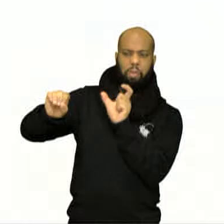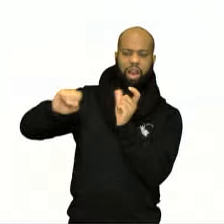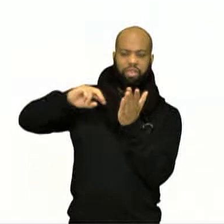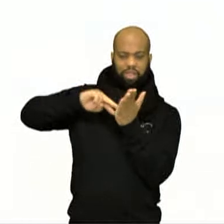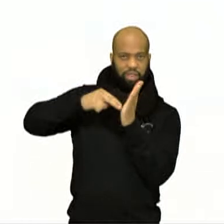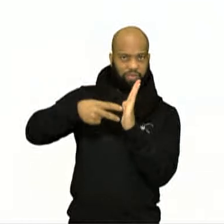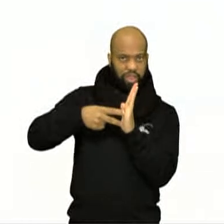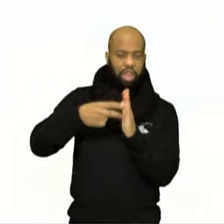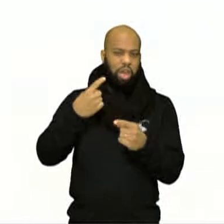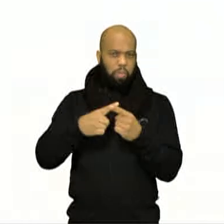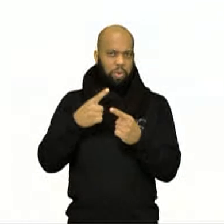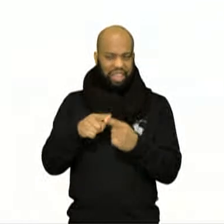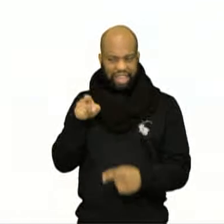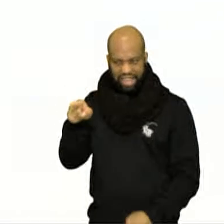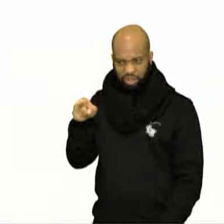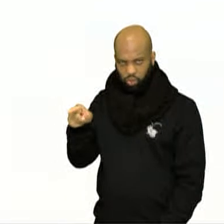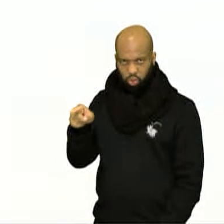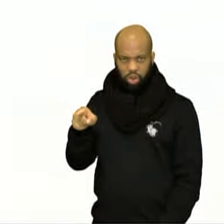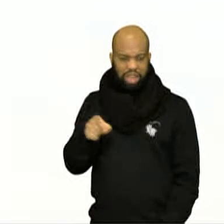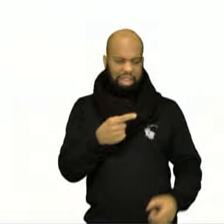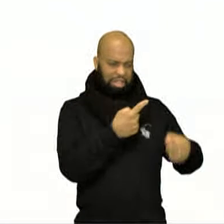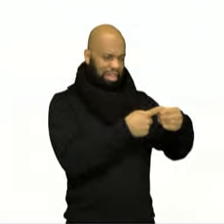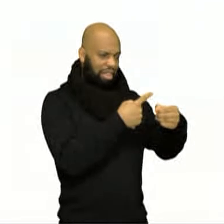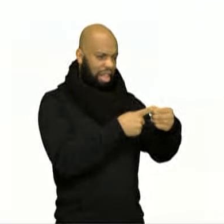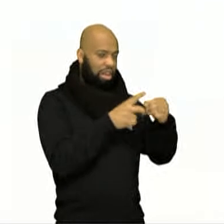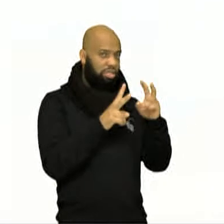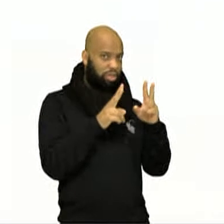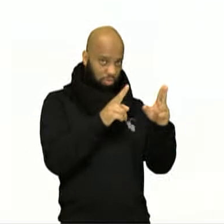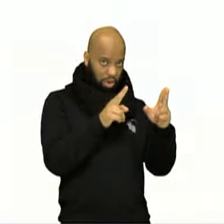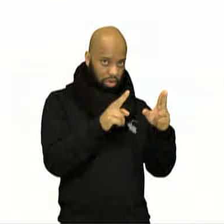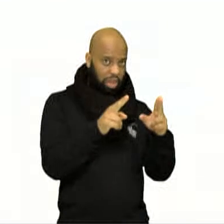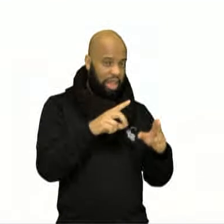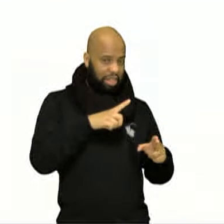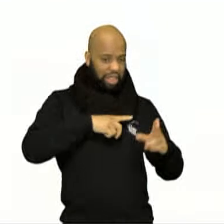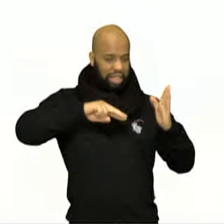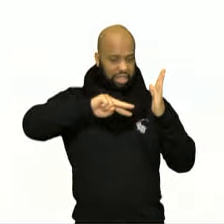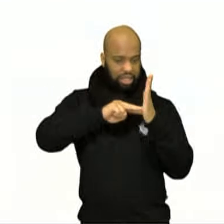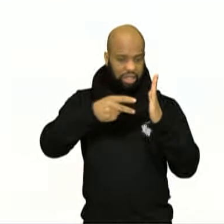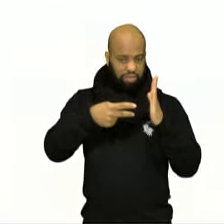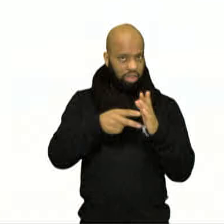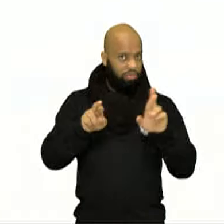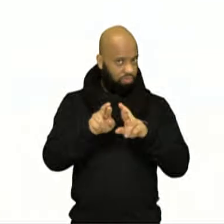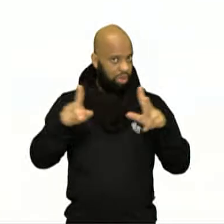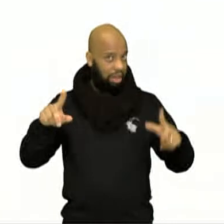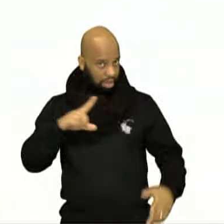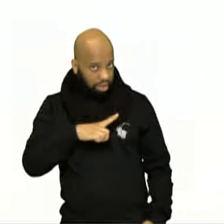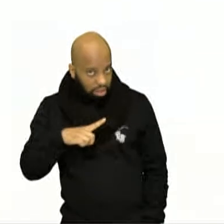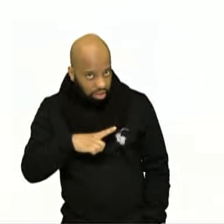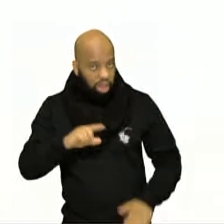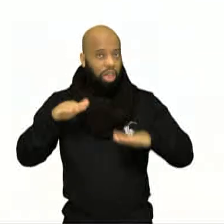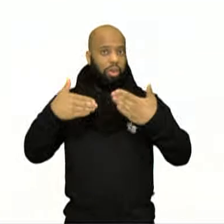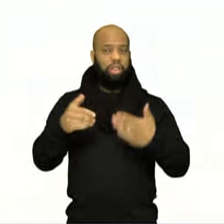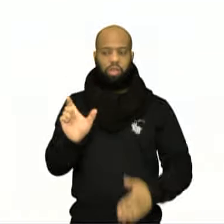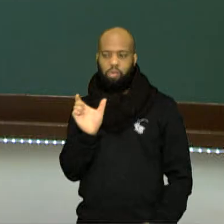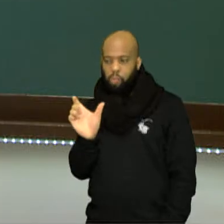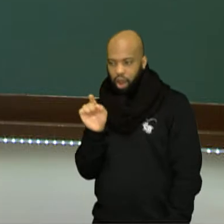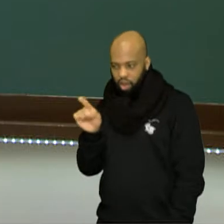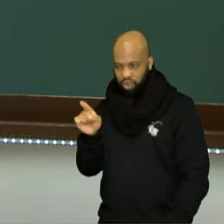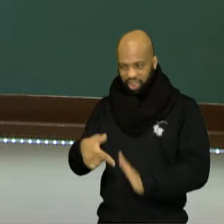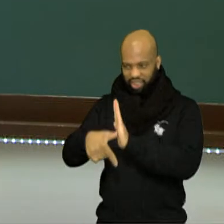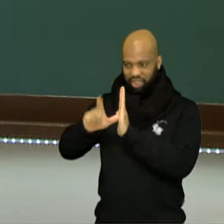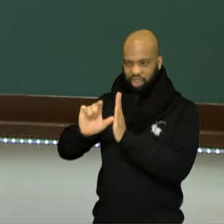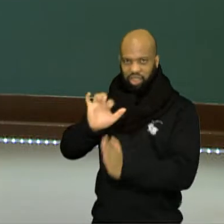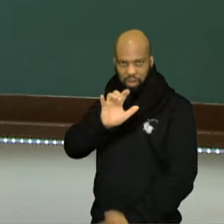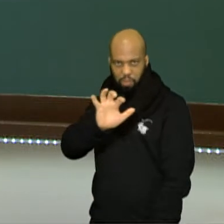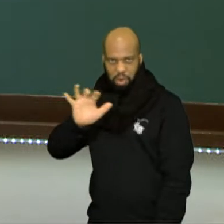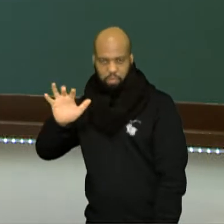Município e cidade são a mesma coisa ou tem significados diferentes, né? A palavra município